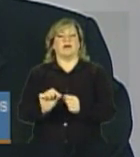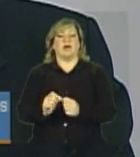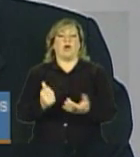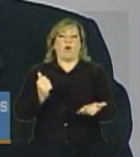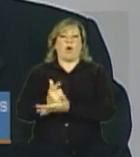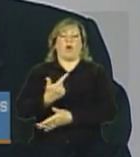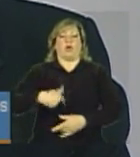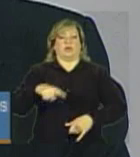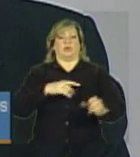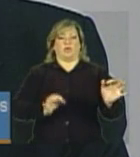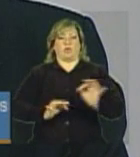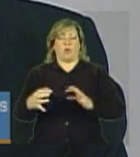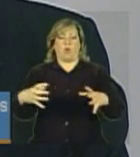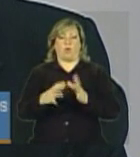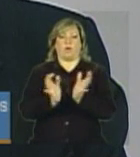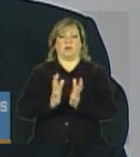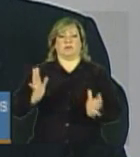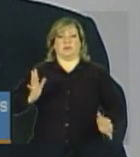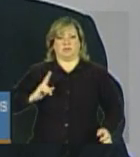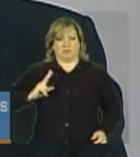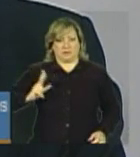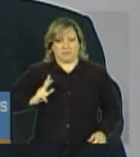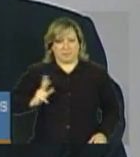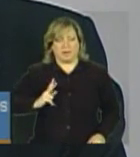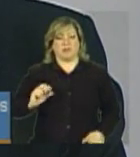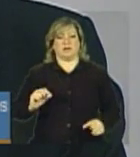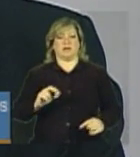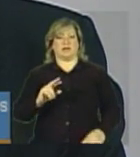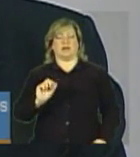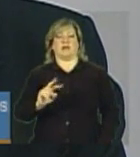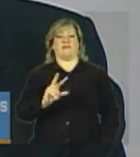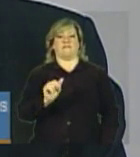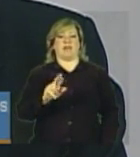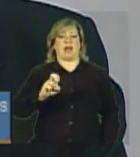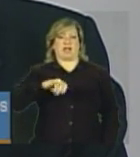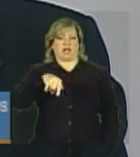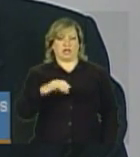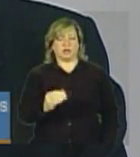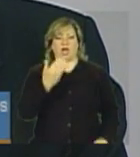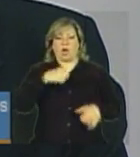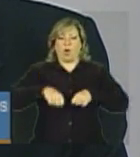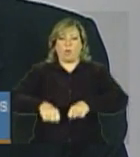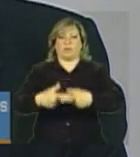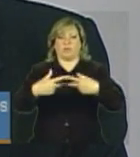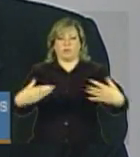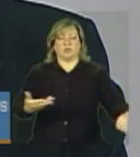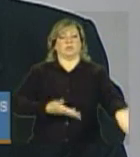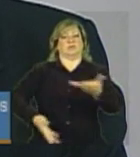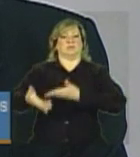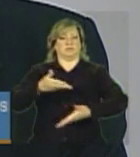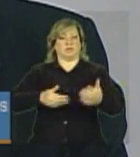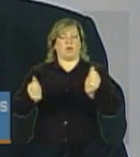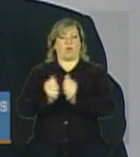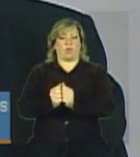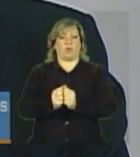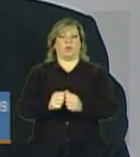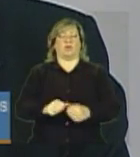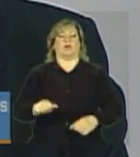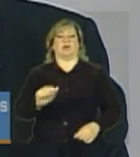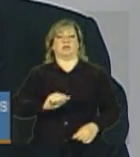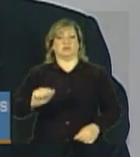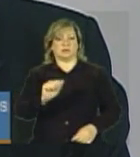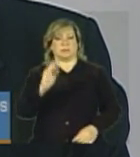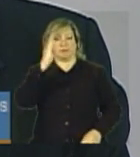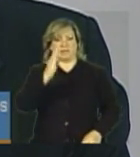que estamos organizando com o setor privado, com a rede varejista dos supermercados, através da articulação com a Associação Brasileira